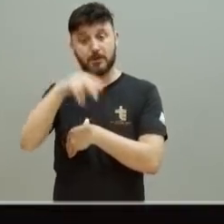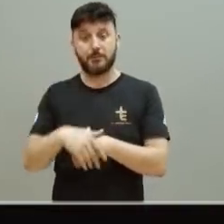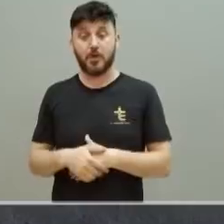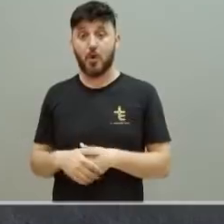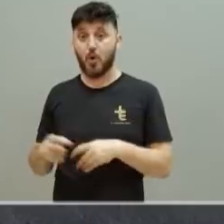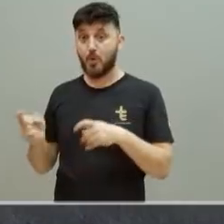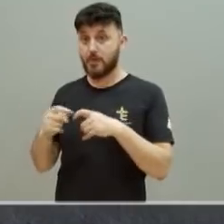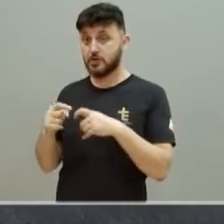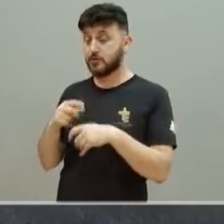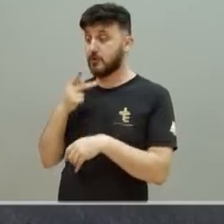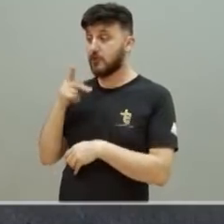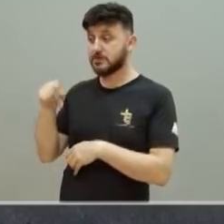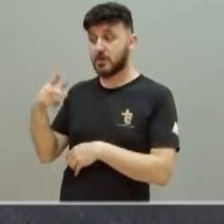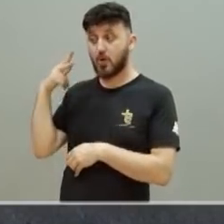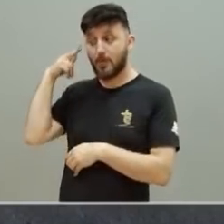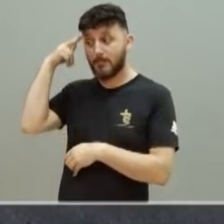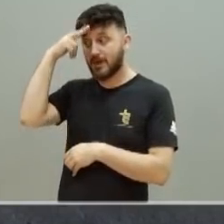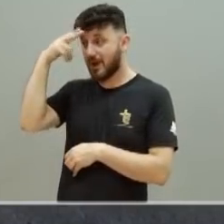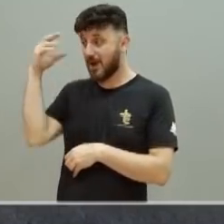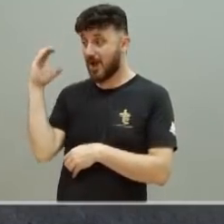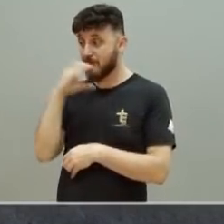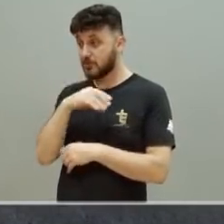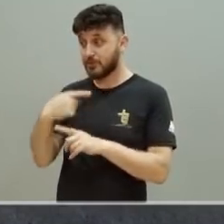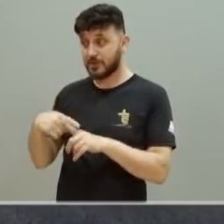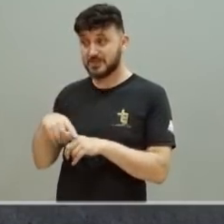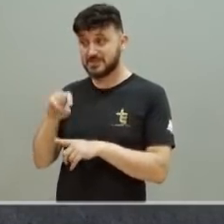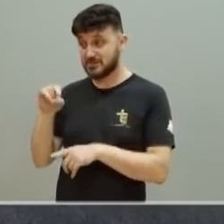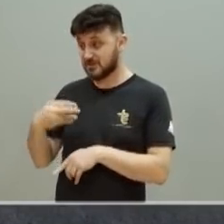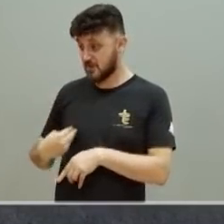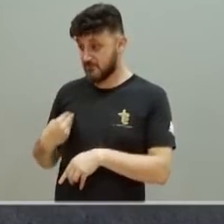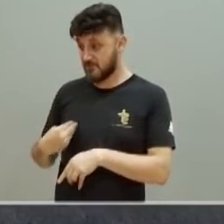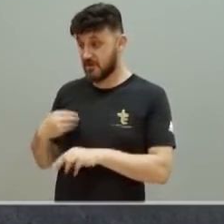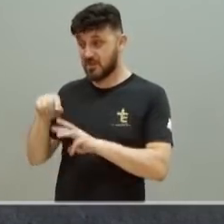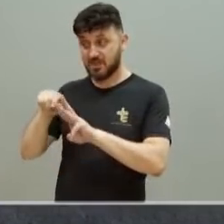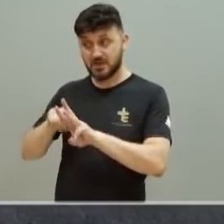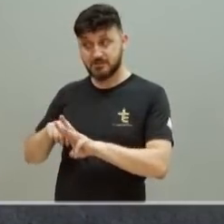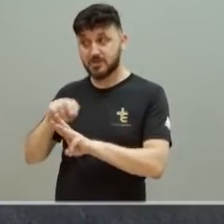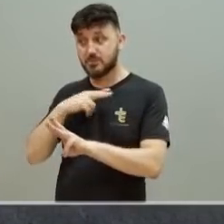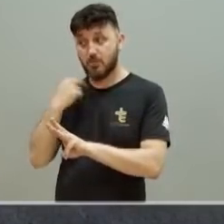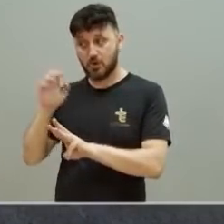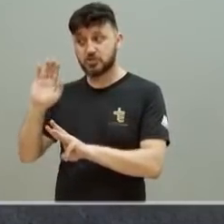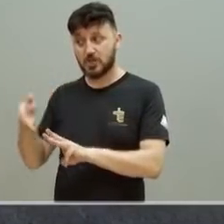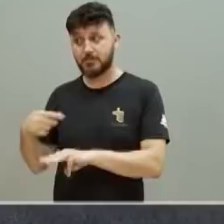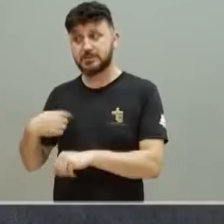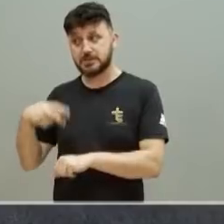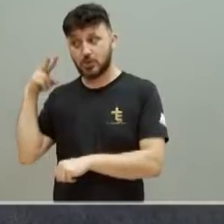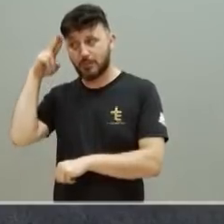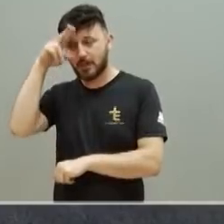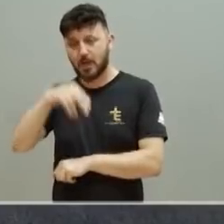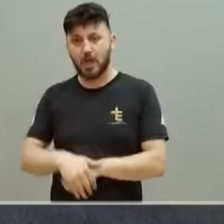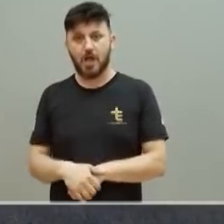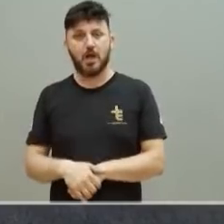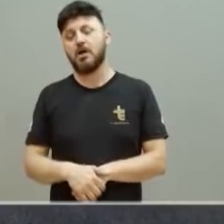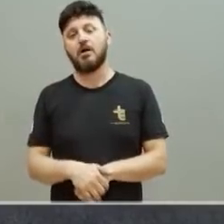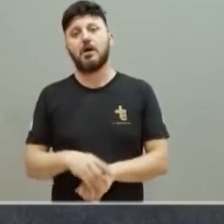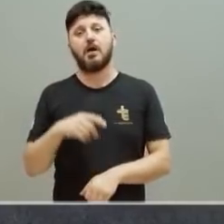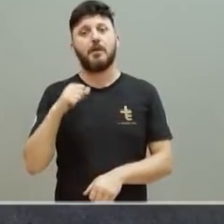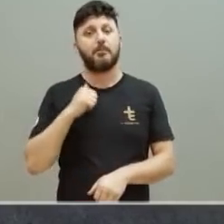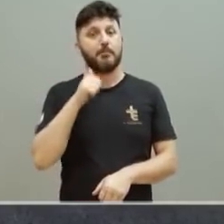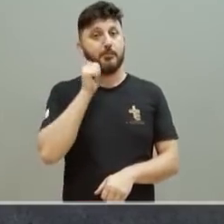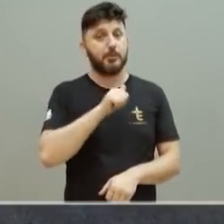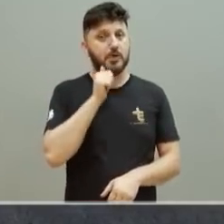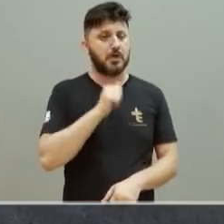operar imediatamente, porque senão você não vai viver mais 3 meses. E ela, diante de Jesus na